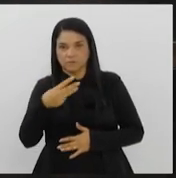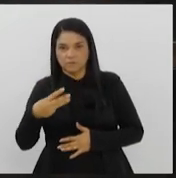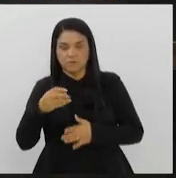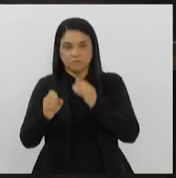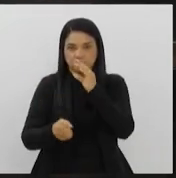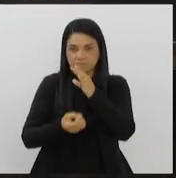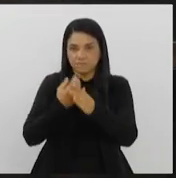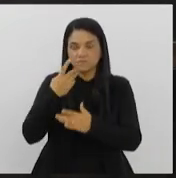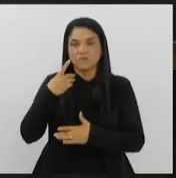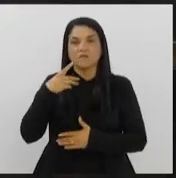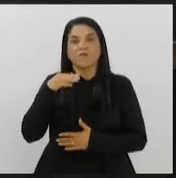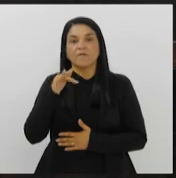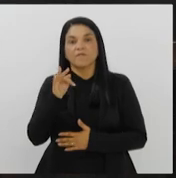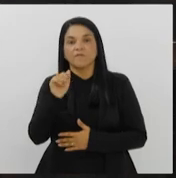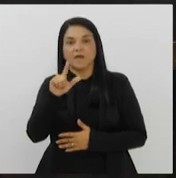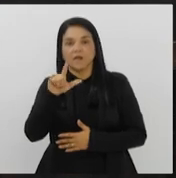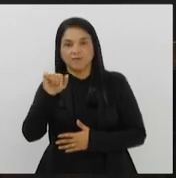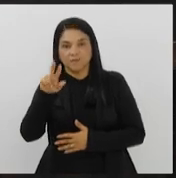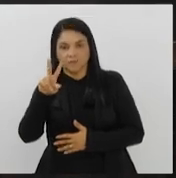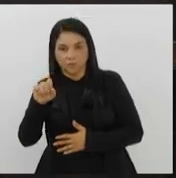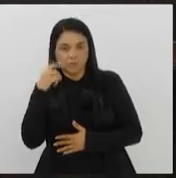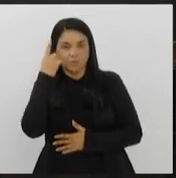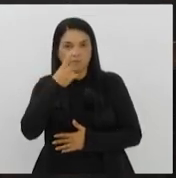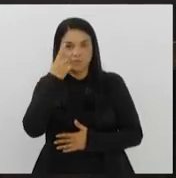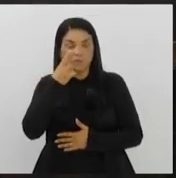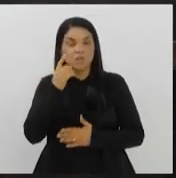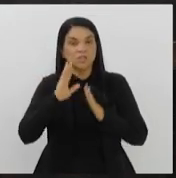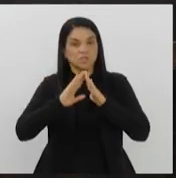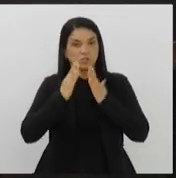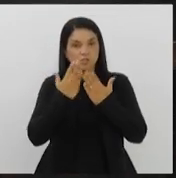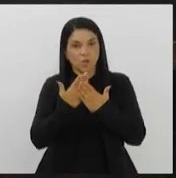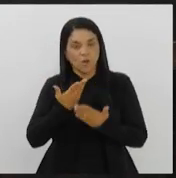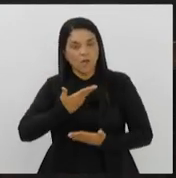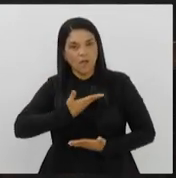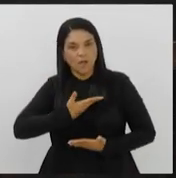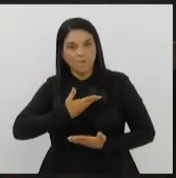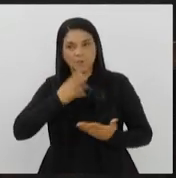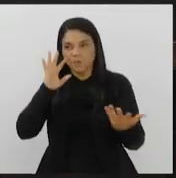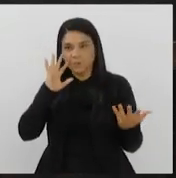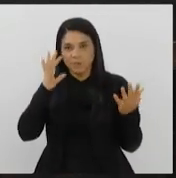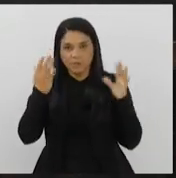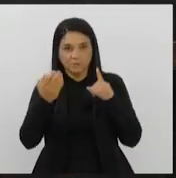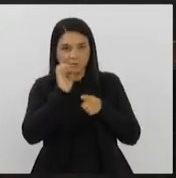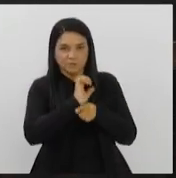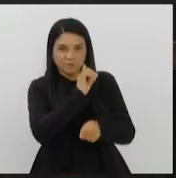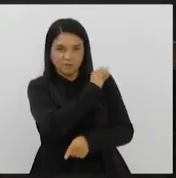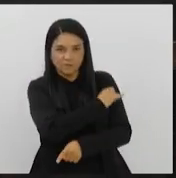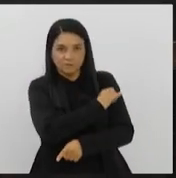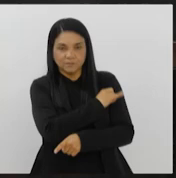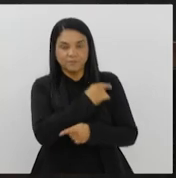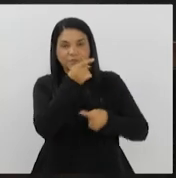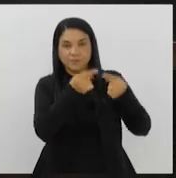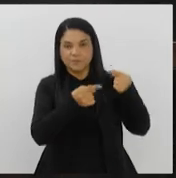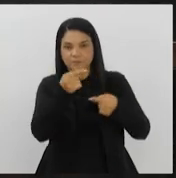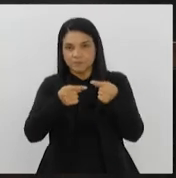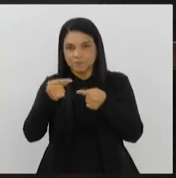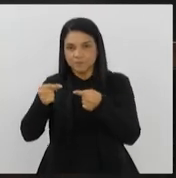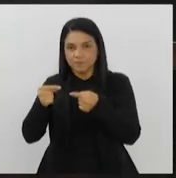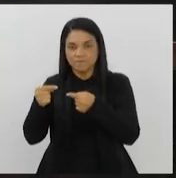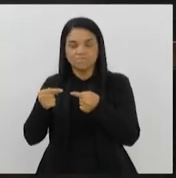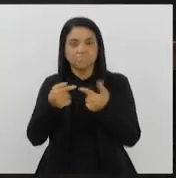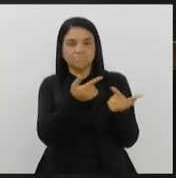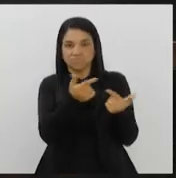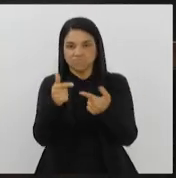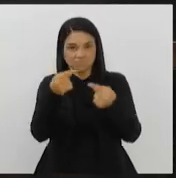Flávio Serafini, que institui o selo Escola Amiga do Clima no âmbito do Estado do Rio de Janeiro. Em discussão. Não havendo quem